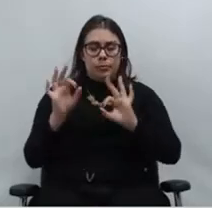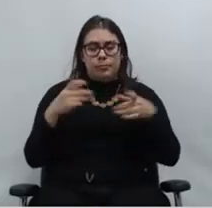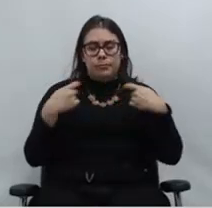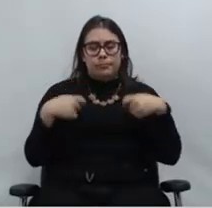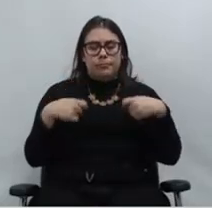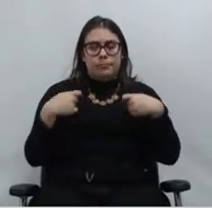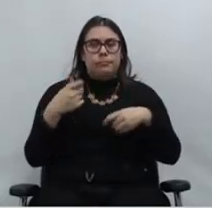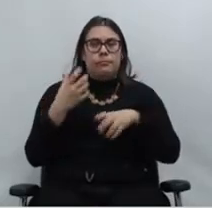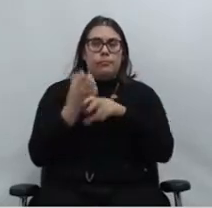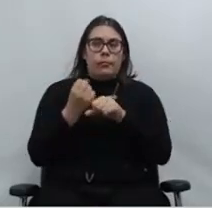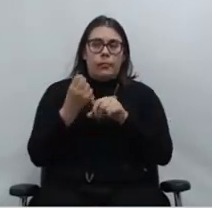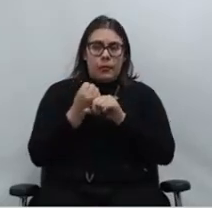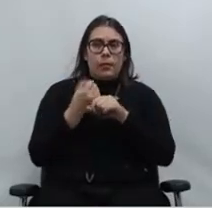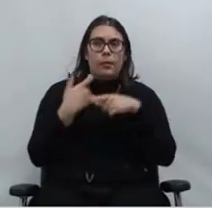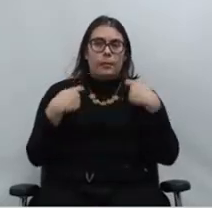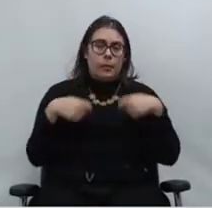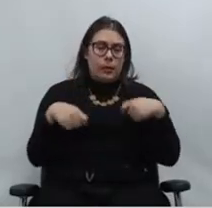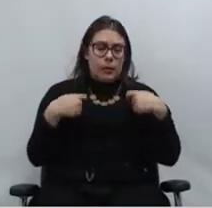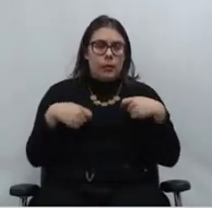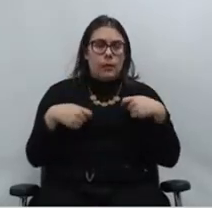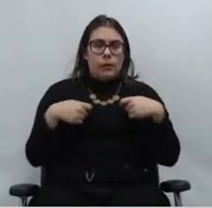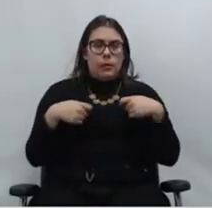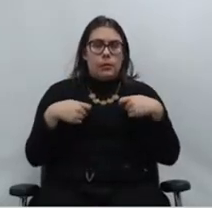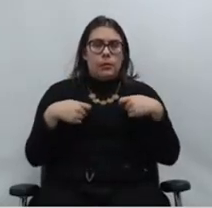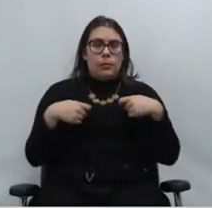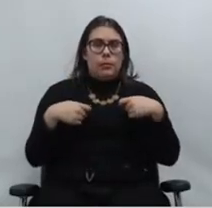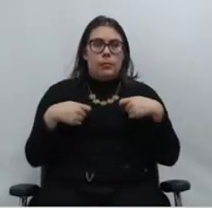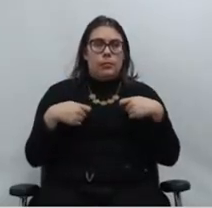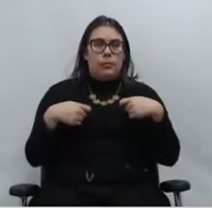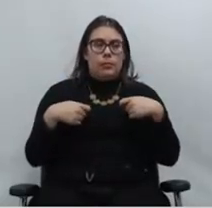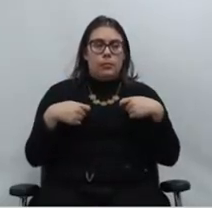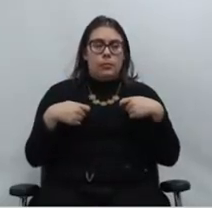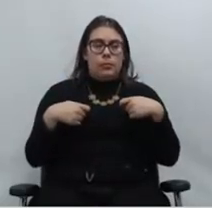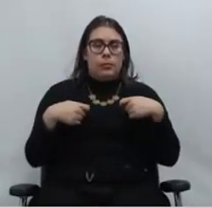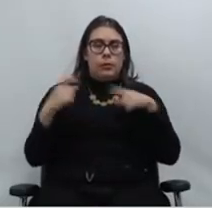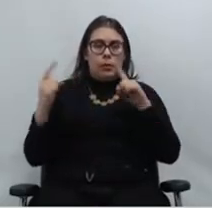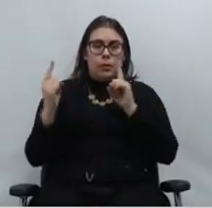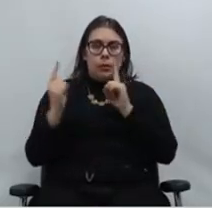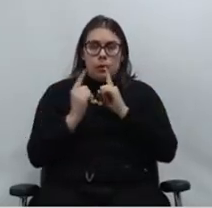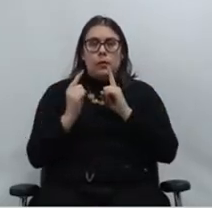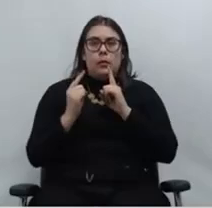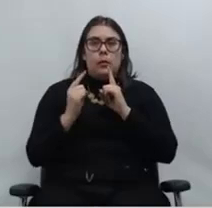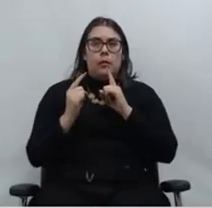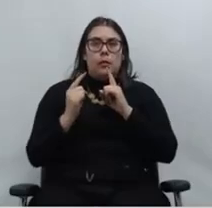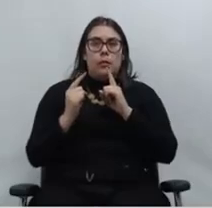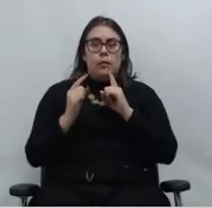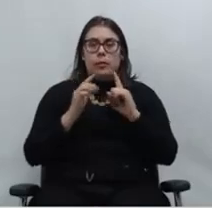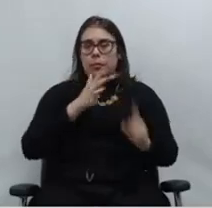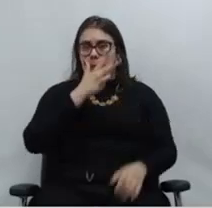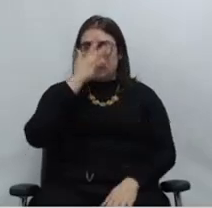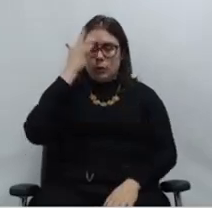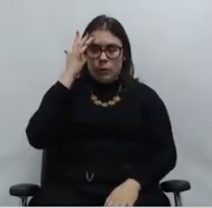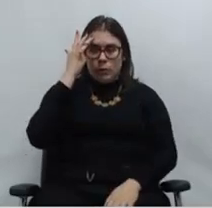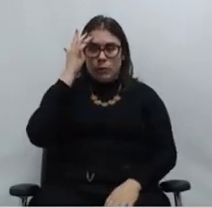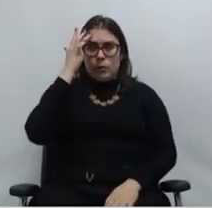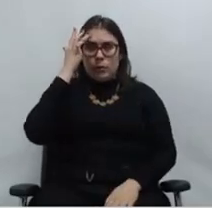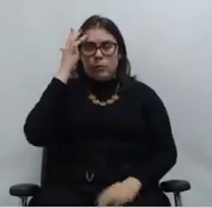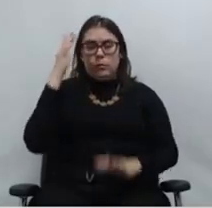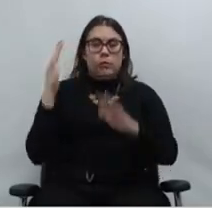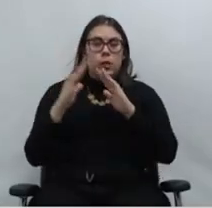necessidade do orçamento prever recursos suficientes para laudos, mapeamentos, da assistência técnica à população atingida, principalmente nas demandas